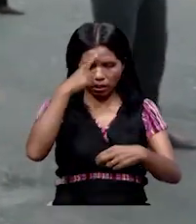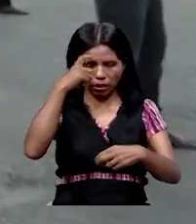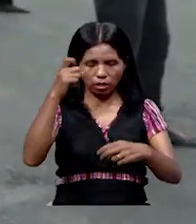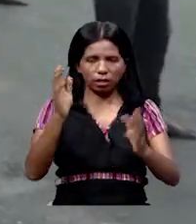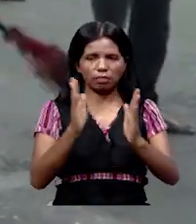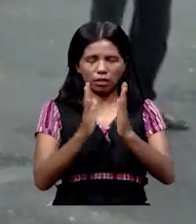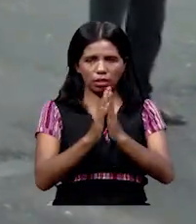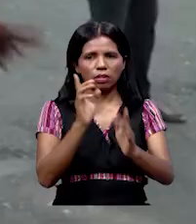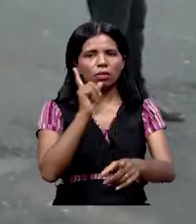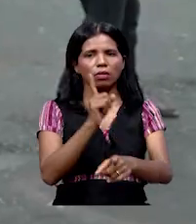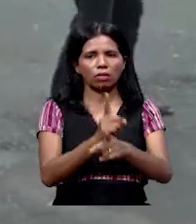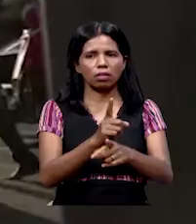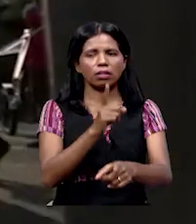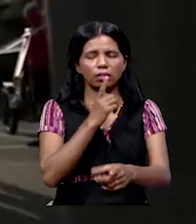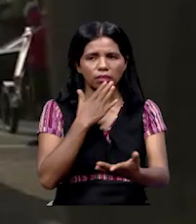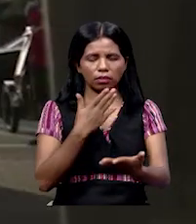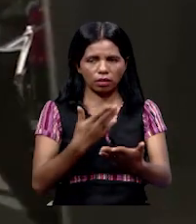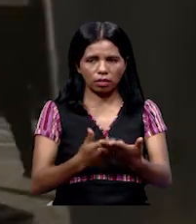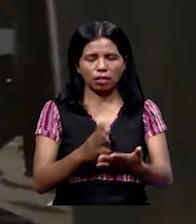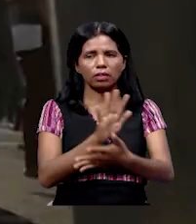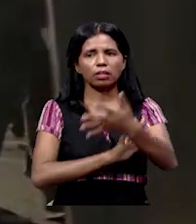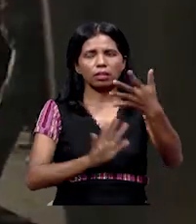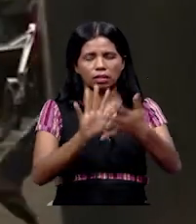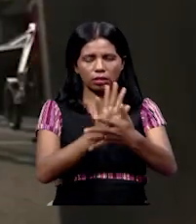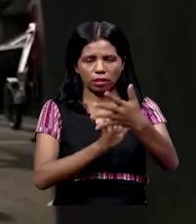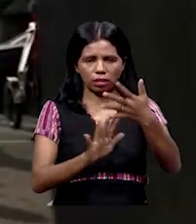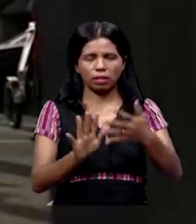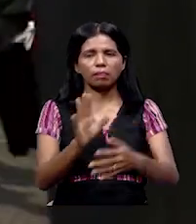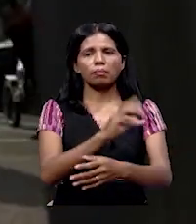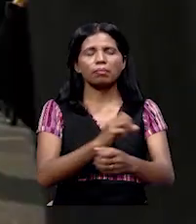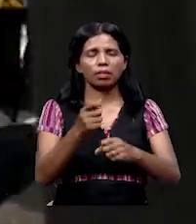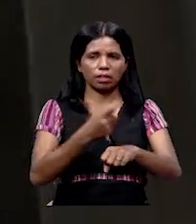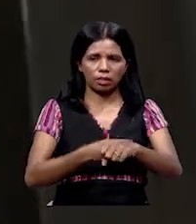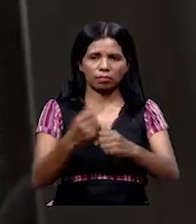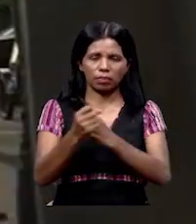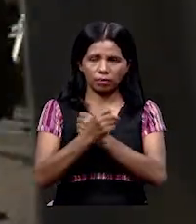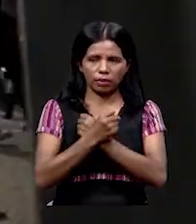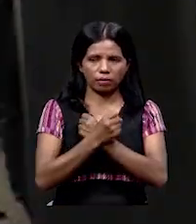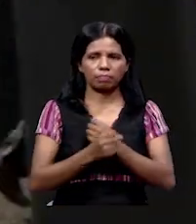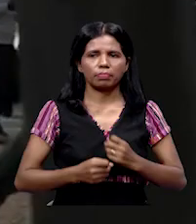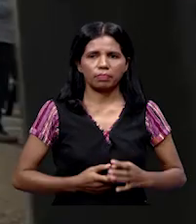arrependimento hololos suficiente ona atu comemora Quaresma.